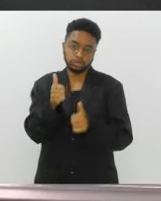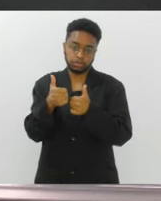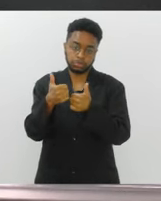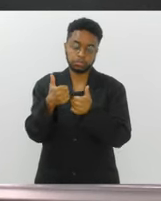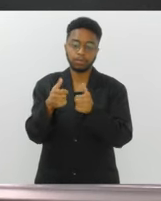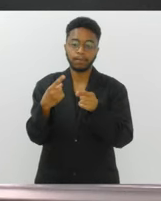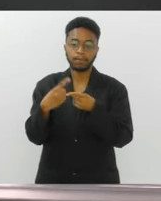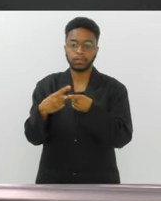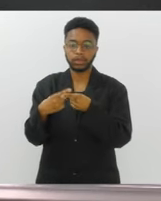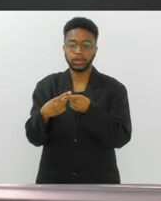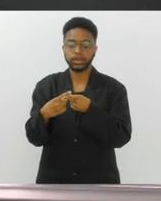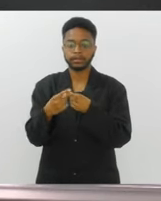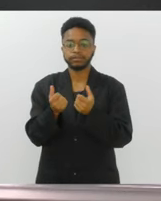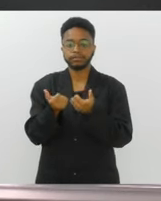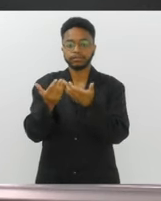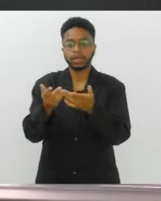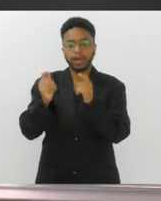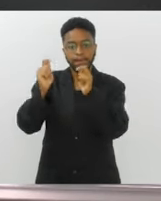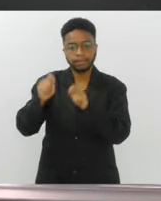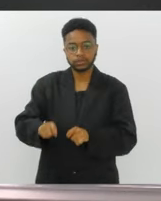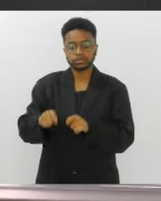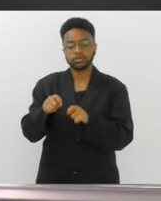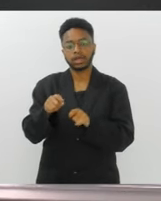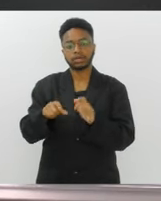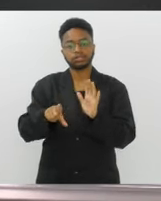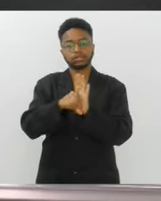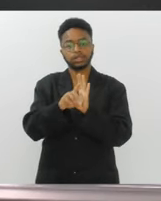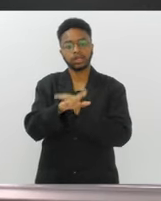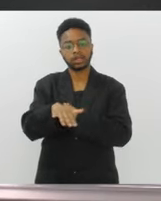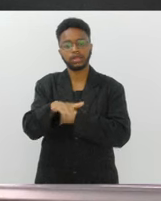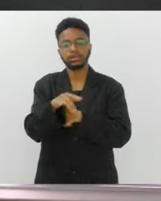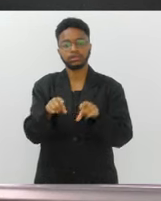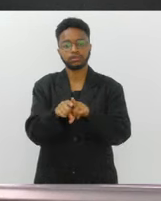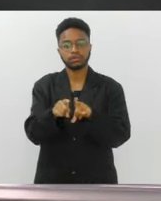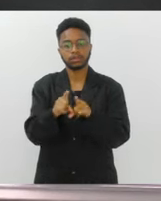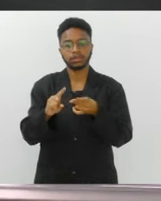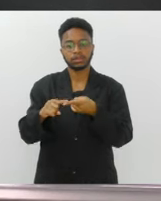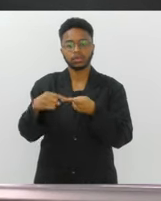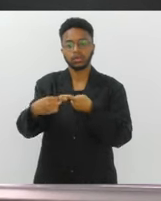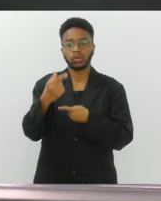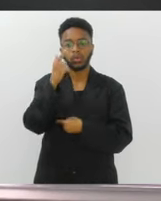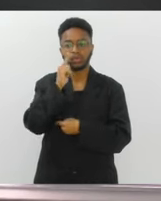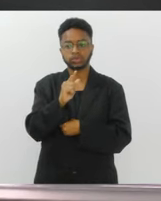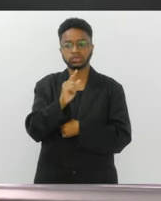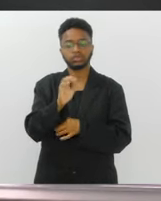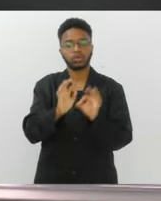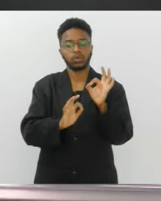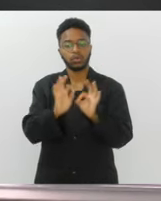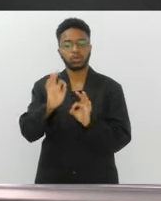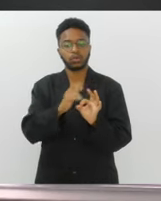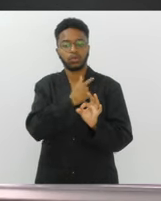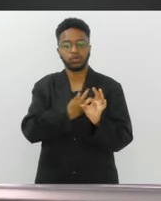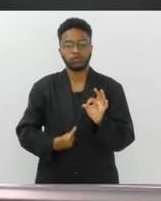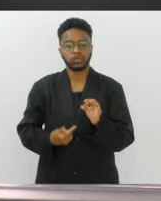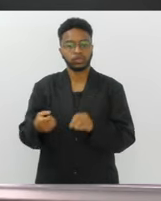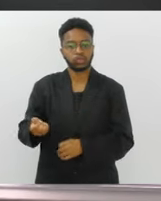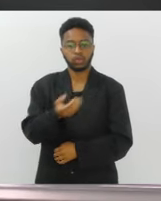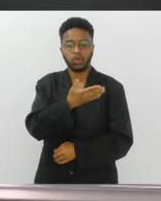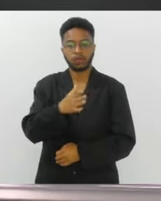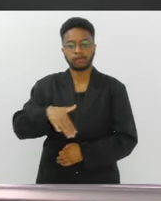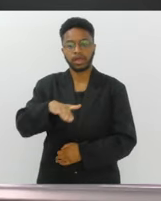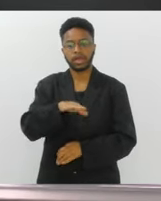se concebeu a possibilidade, aquela lei, deu condições para que houvesse uma governança nova sobre a questão do saneamento, que